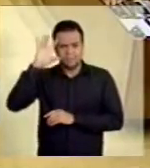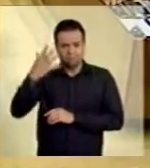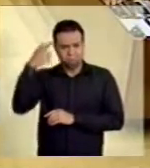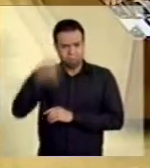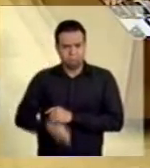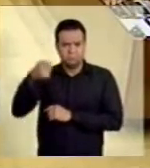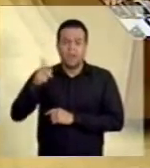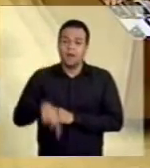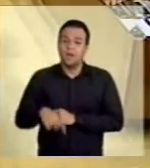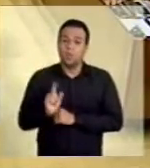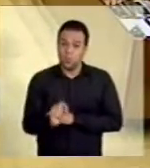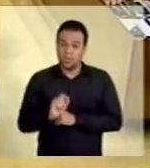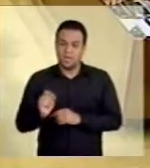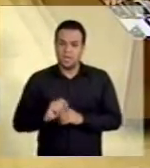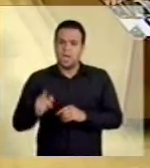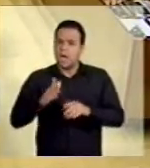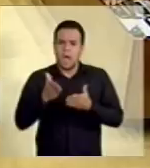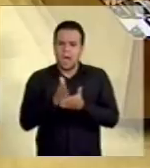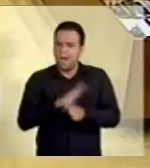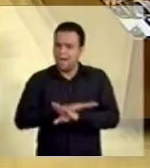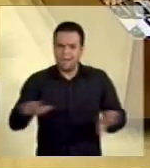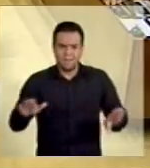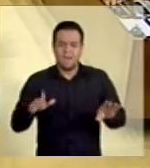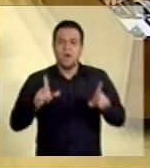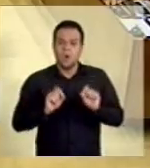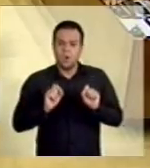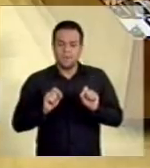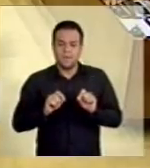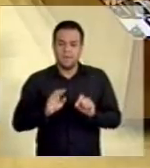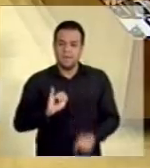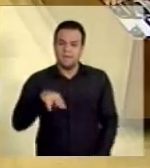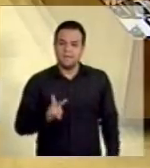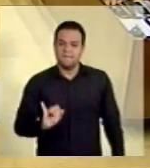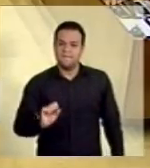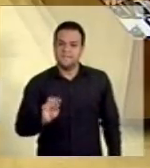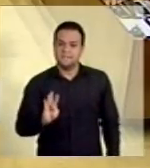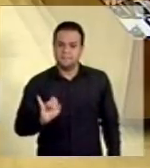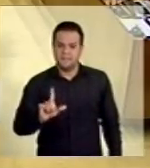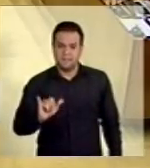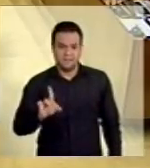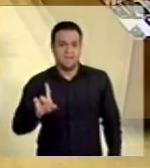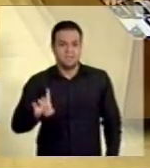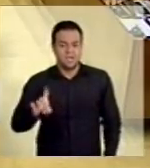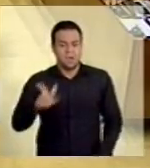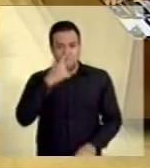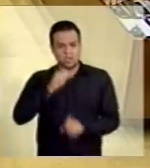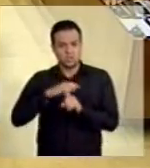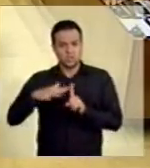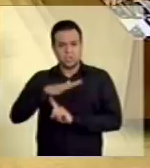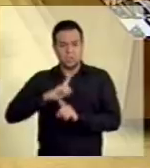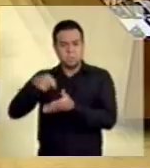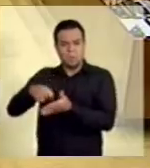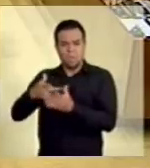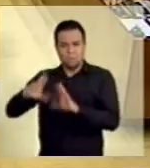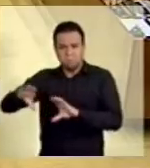fazem cessar o estado de invisibilidade imposto à coletividade